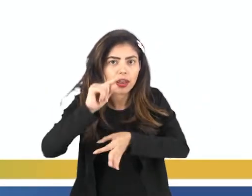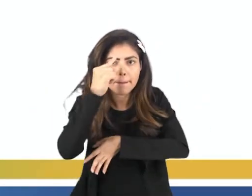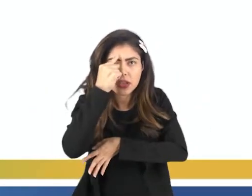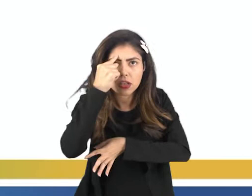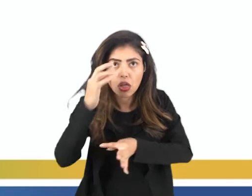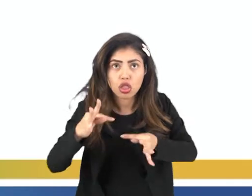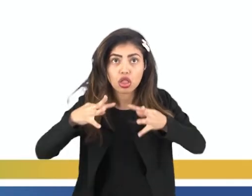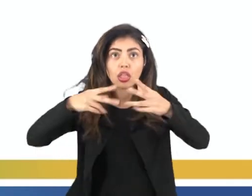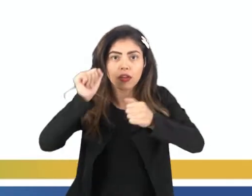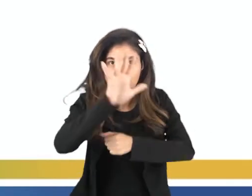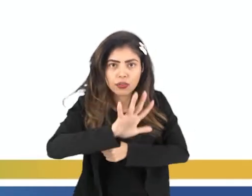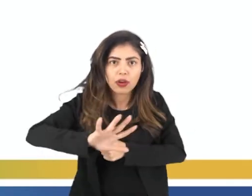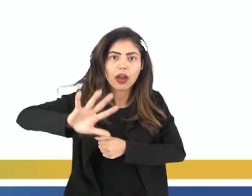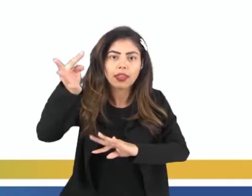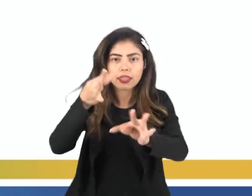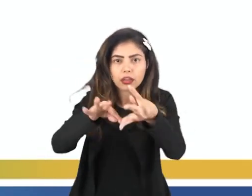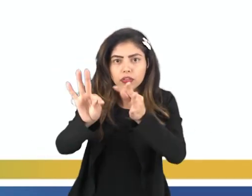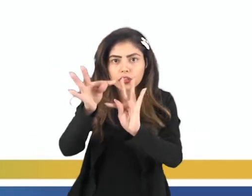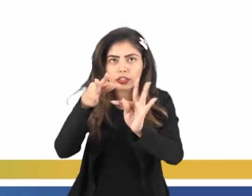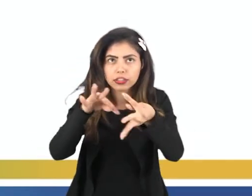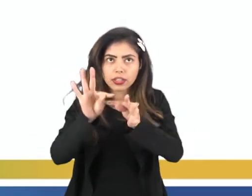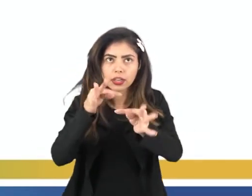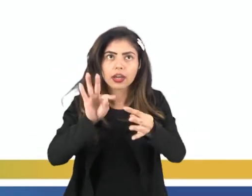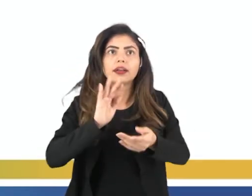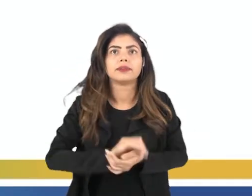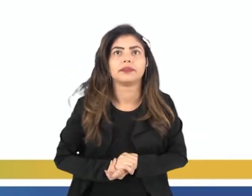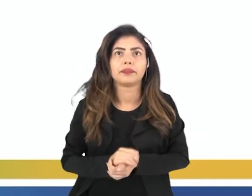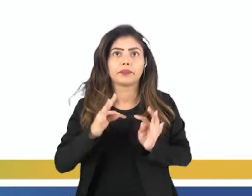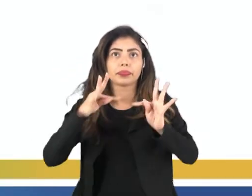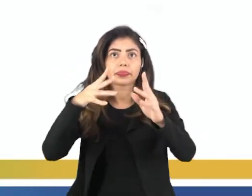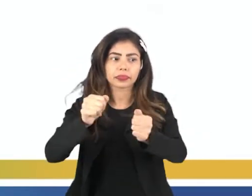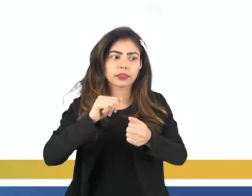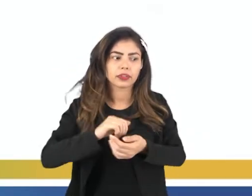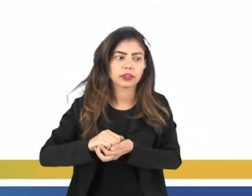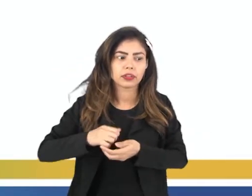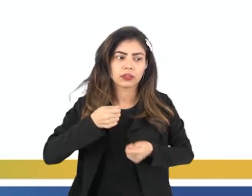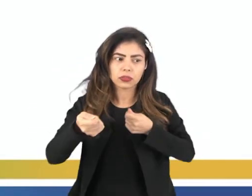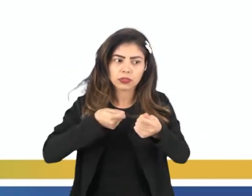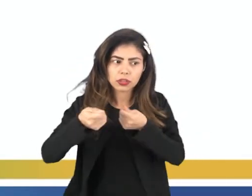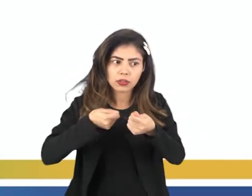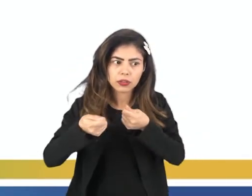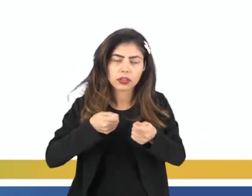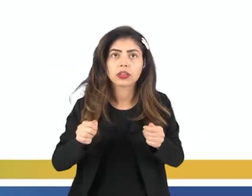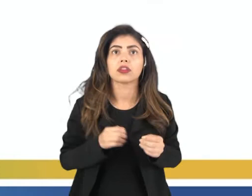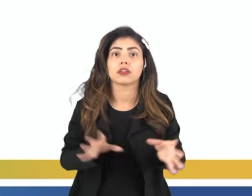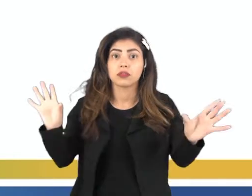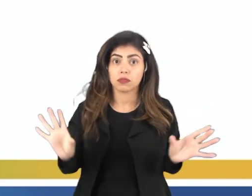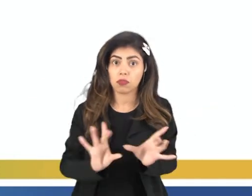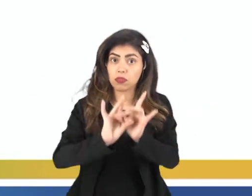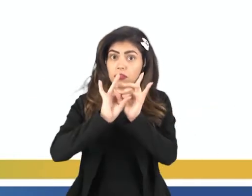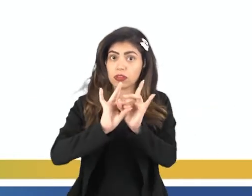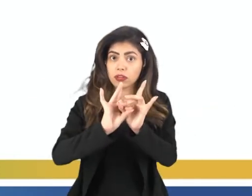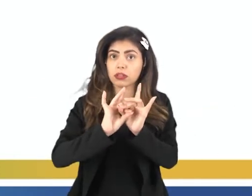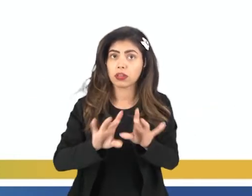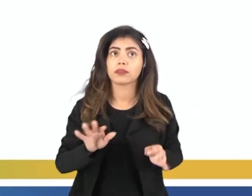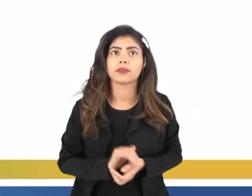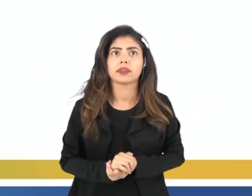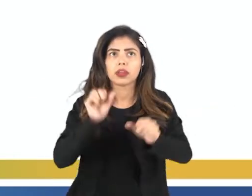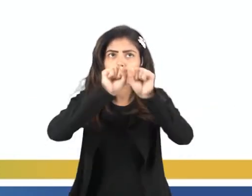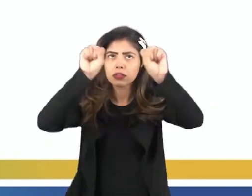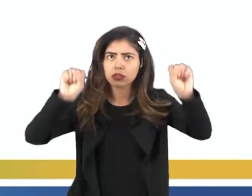pensando totalmente na tecnologia e sustentabilidade. Seus edifícios são conectados a sistemas